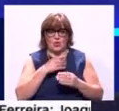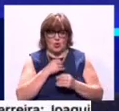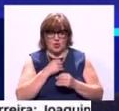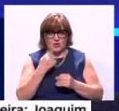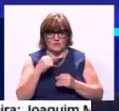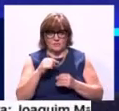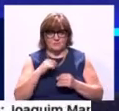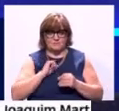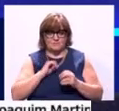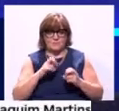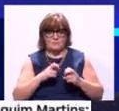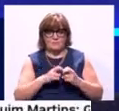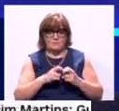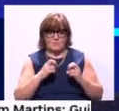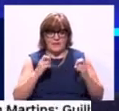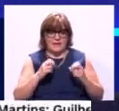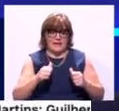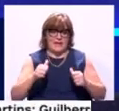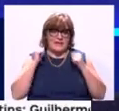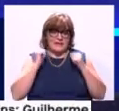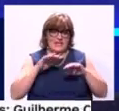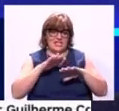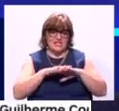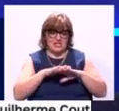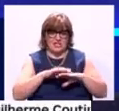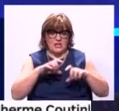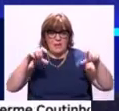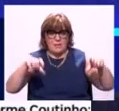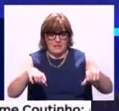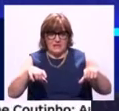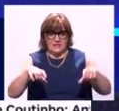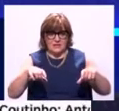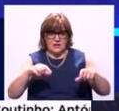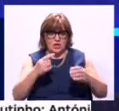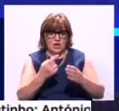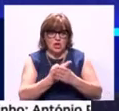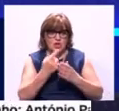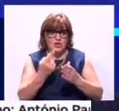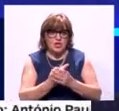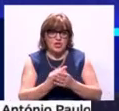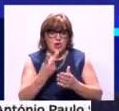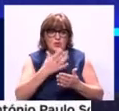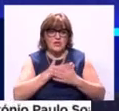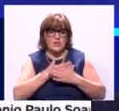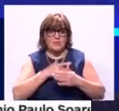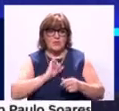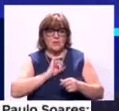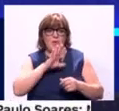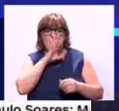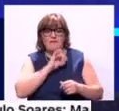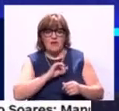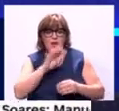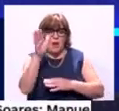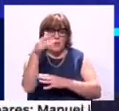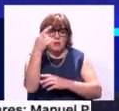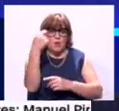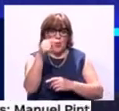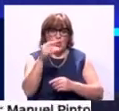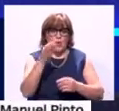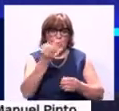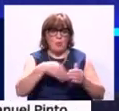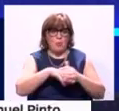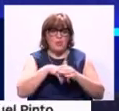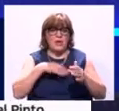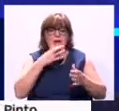gosto de estar na minha bancada atrás do cesto, das balizas, e estar sozinho com dois amigos e meu filho, com uma bandeira do Futebol Clube Porto. Eu